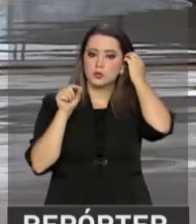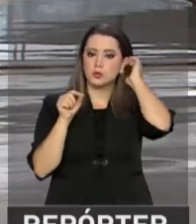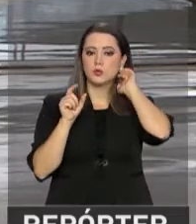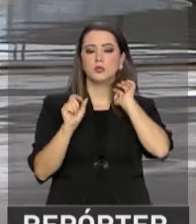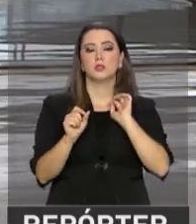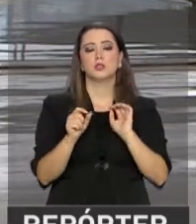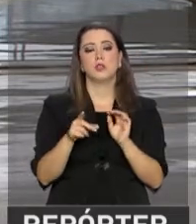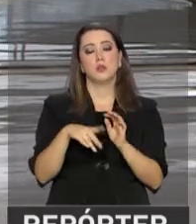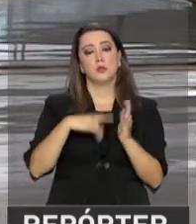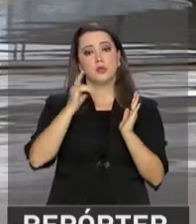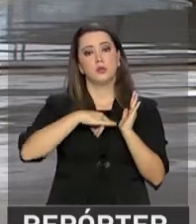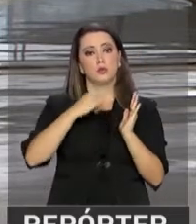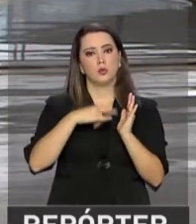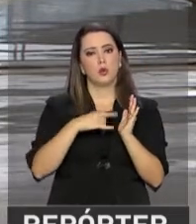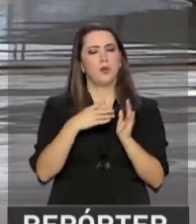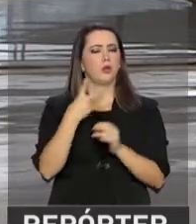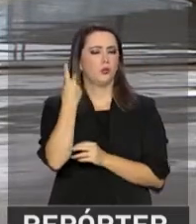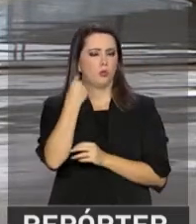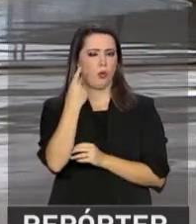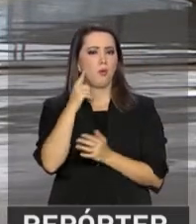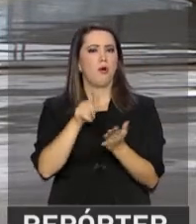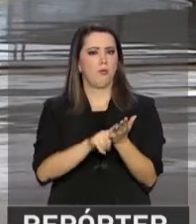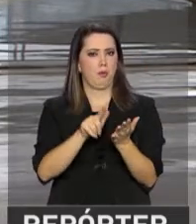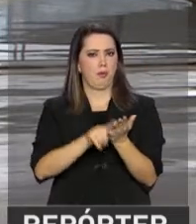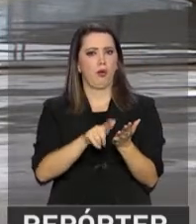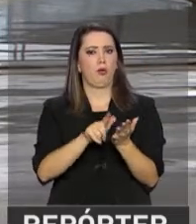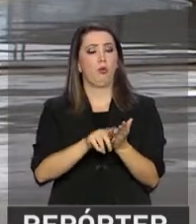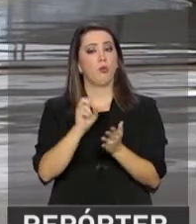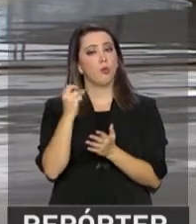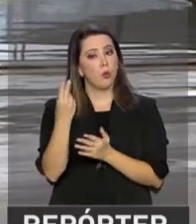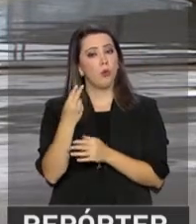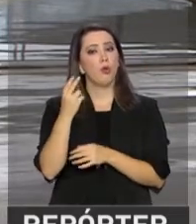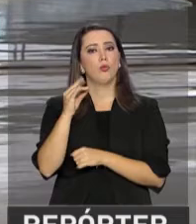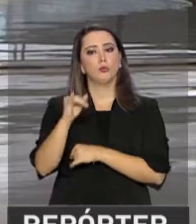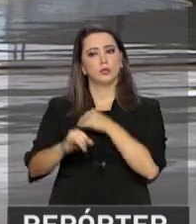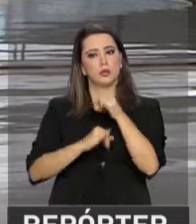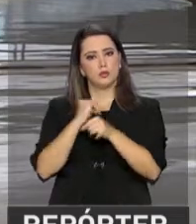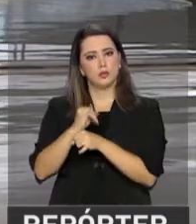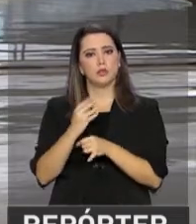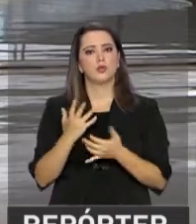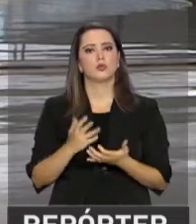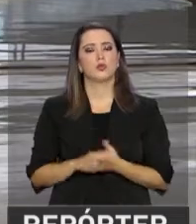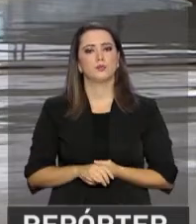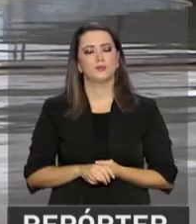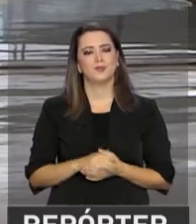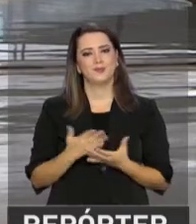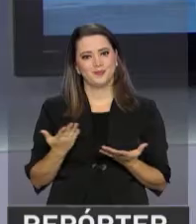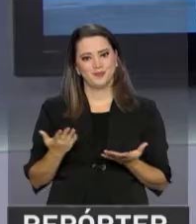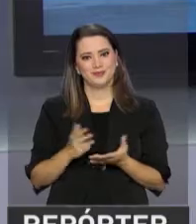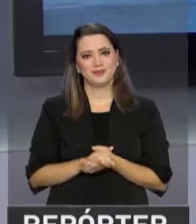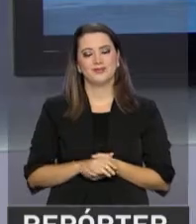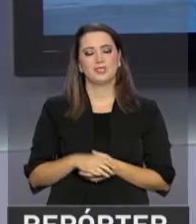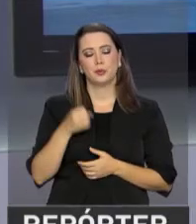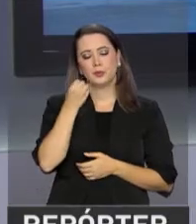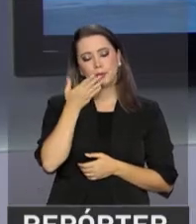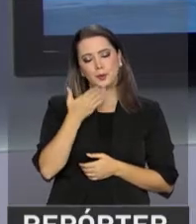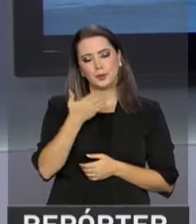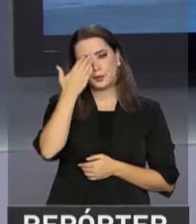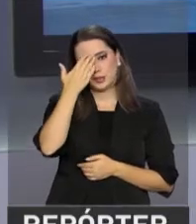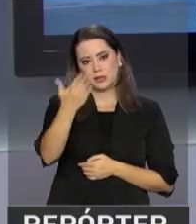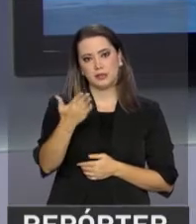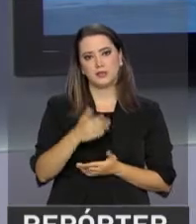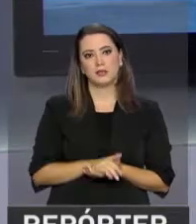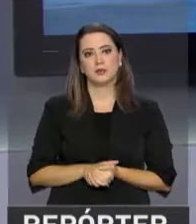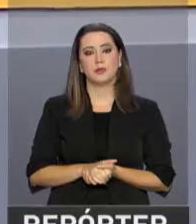o documento tradicional o impresso e também na versão digital roberto muito boa para obrigado pelas